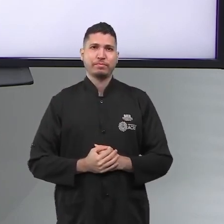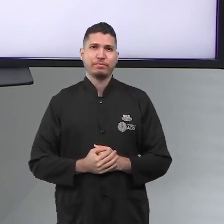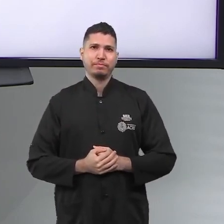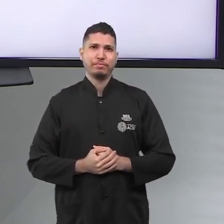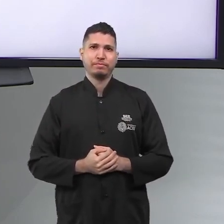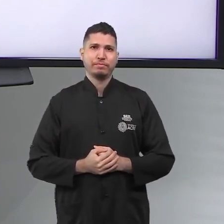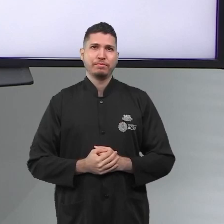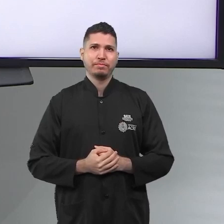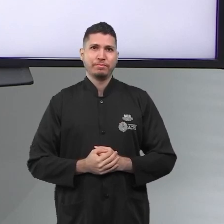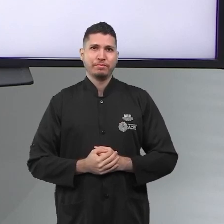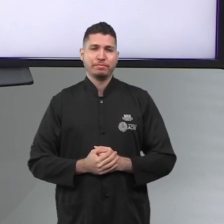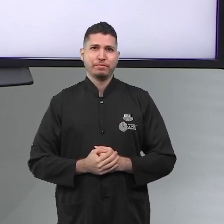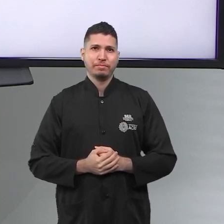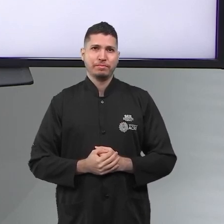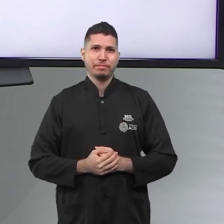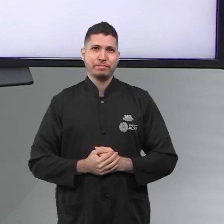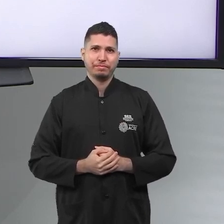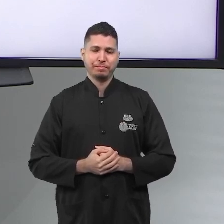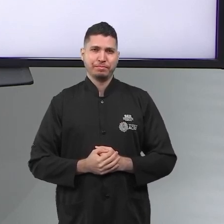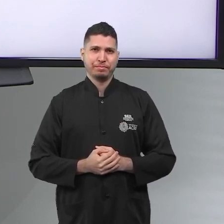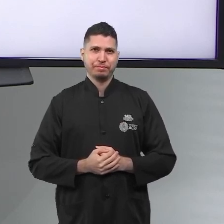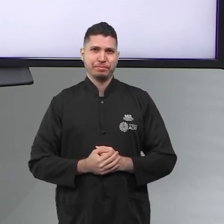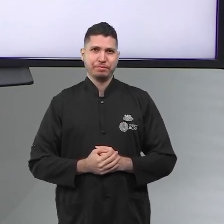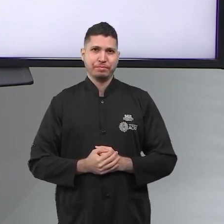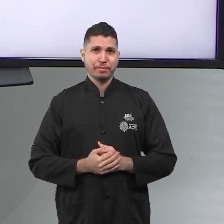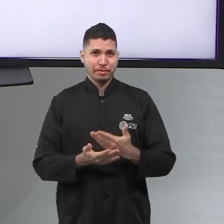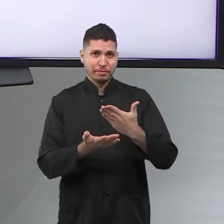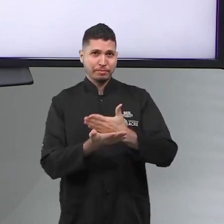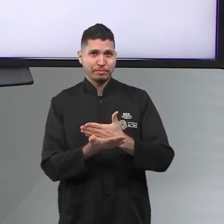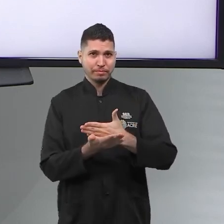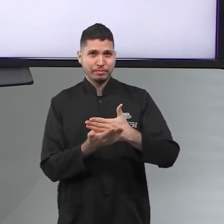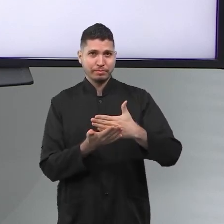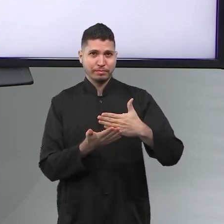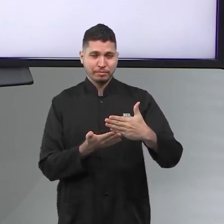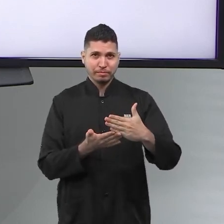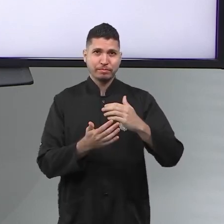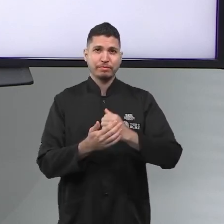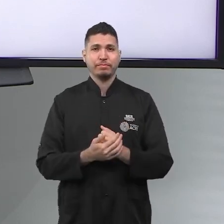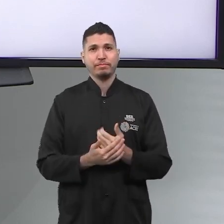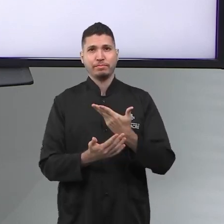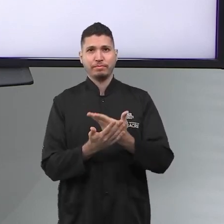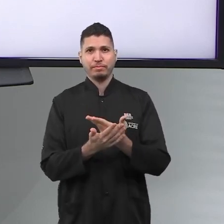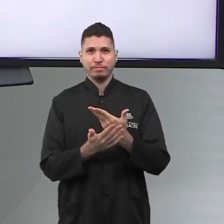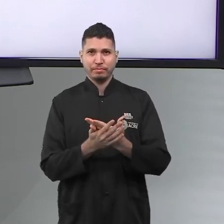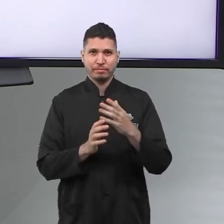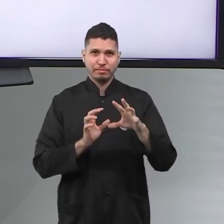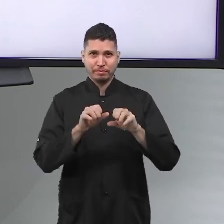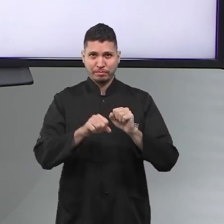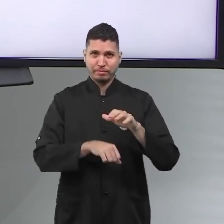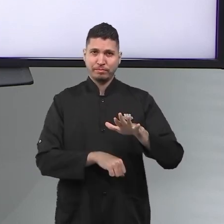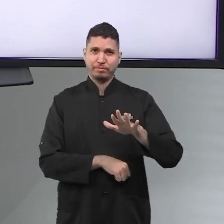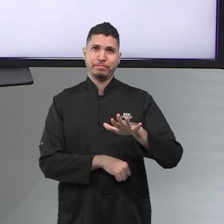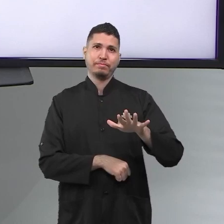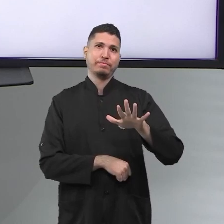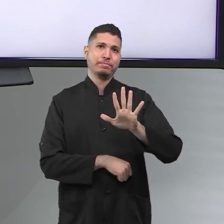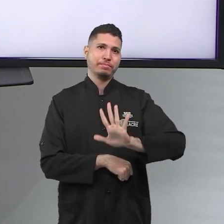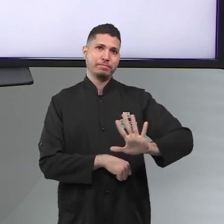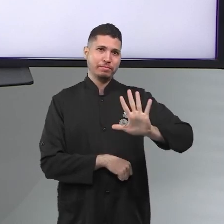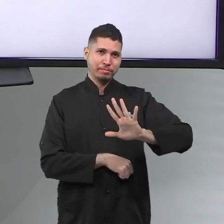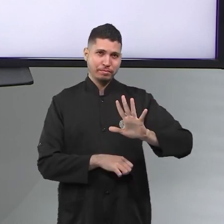sinal. A partir de agora, você começa a acompanhar uma videoaula de formação geral